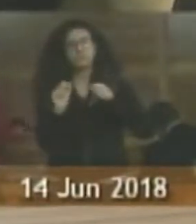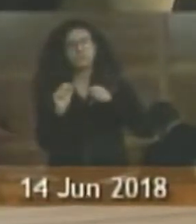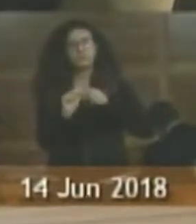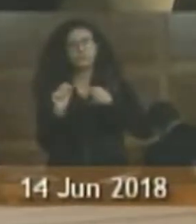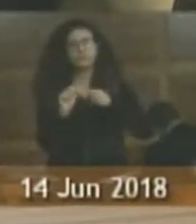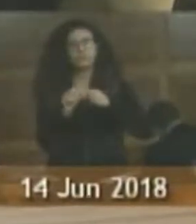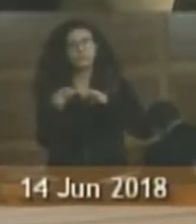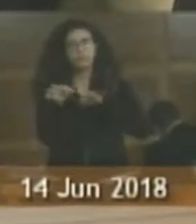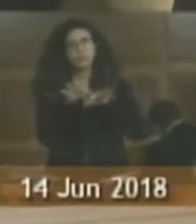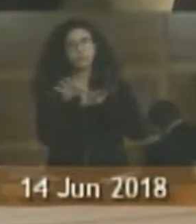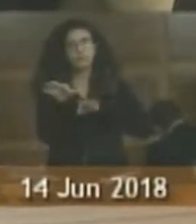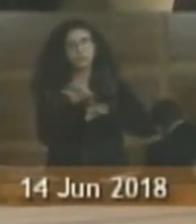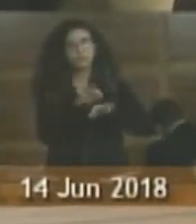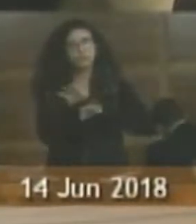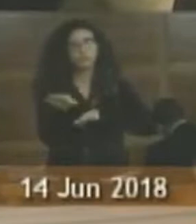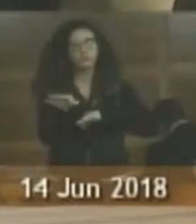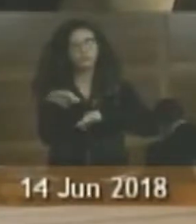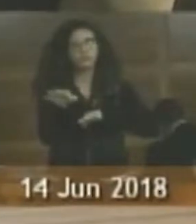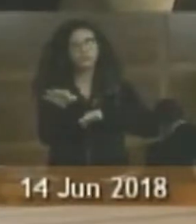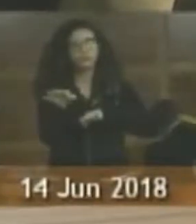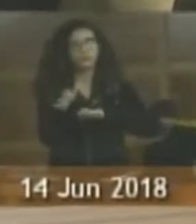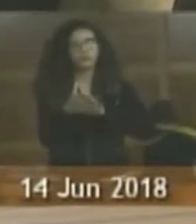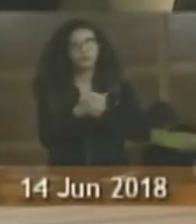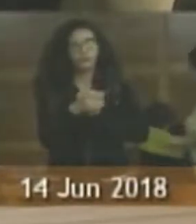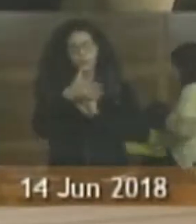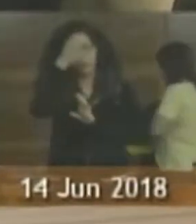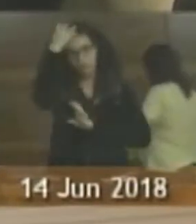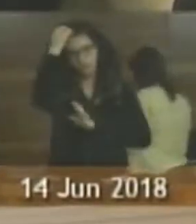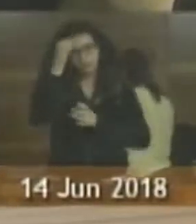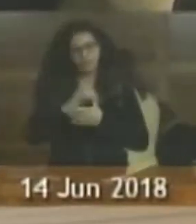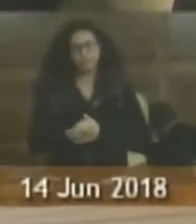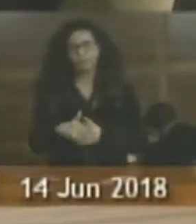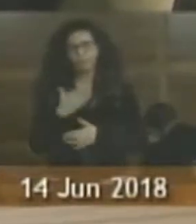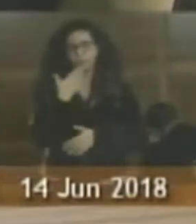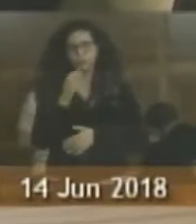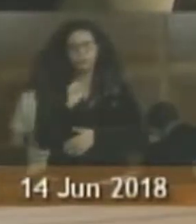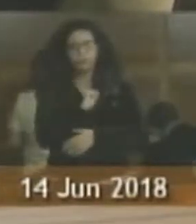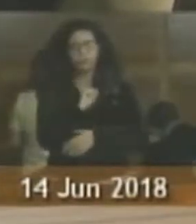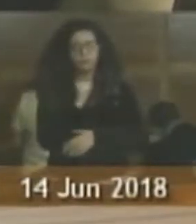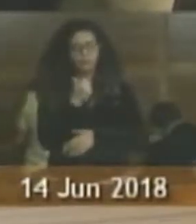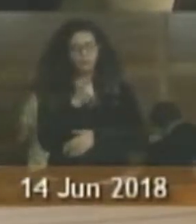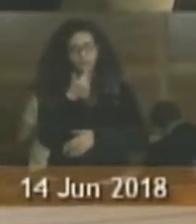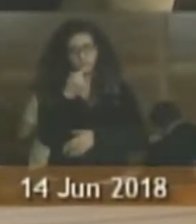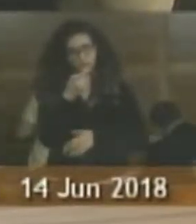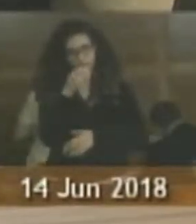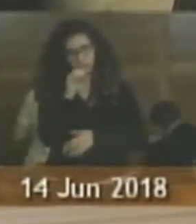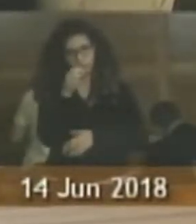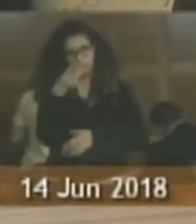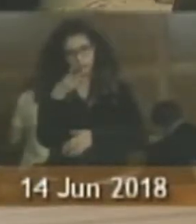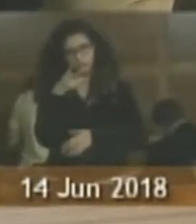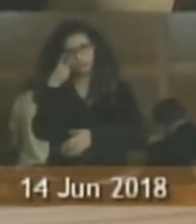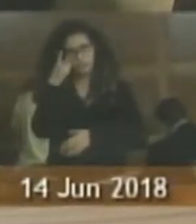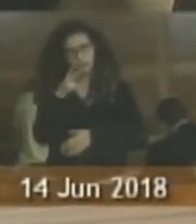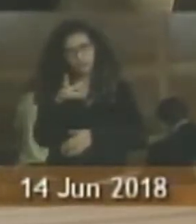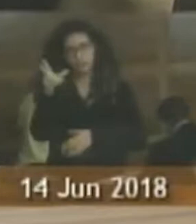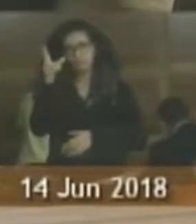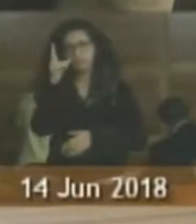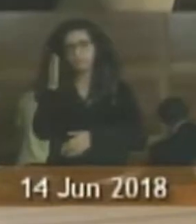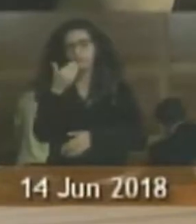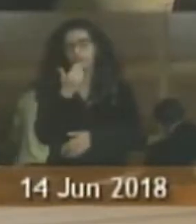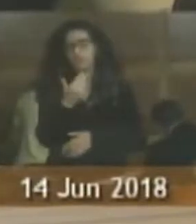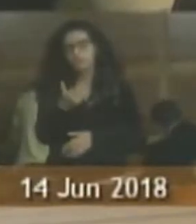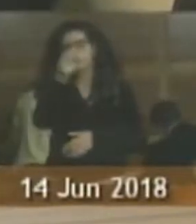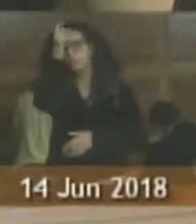do projeto Pedal Solidário no município de Angra dos Reis. Indicação 1703 de 2018, Luciana Ferreira de Oliveira